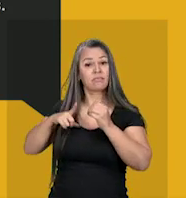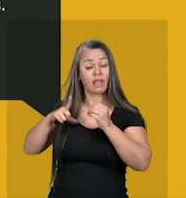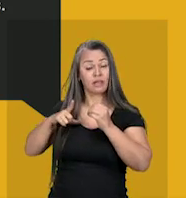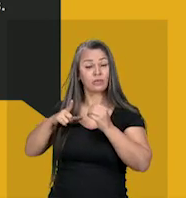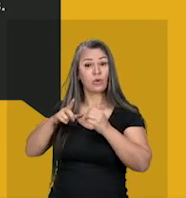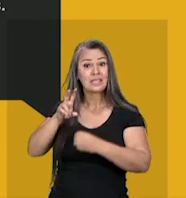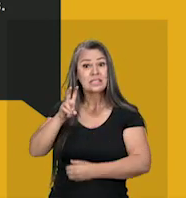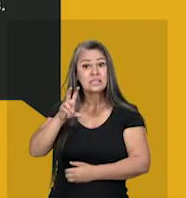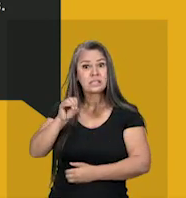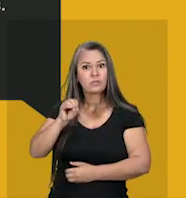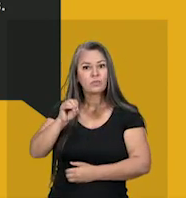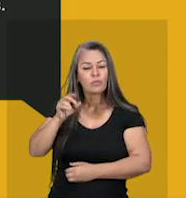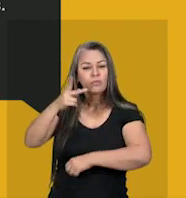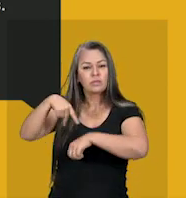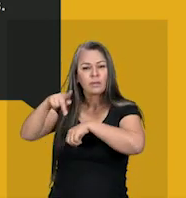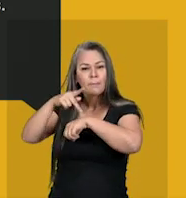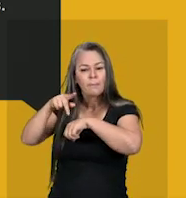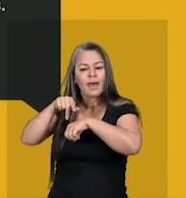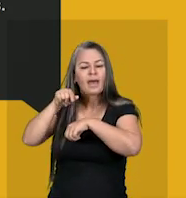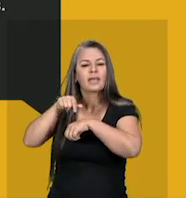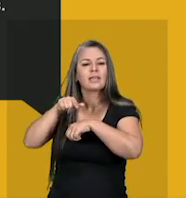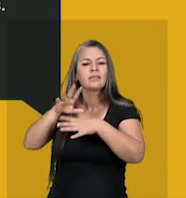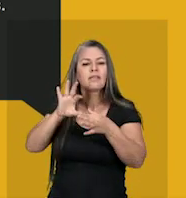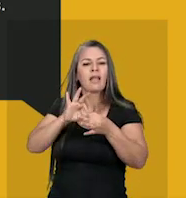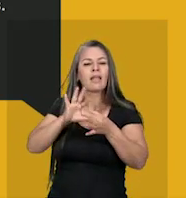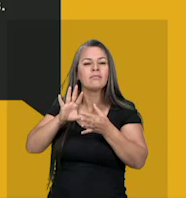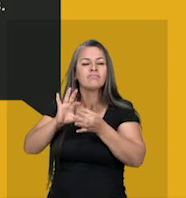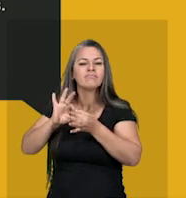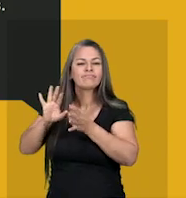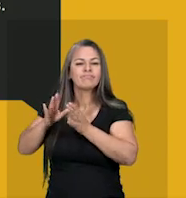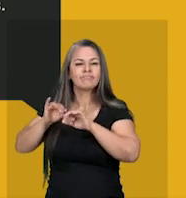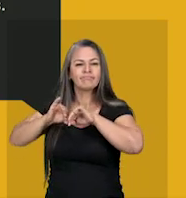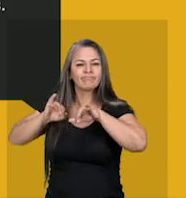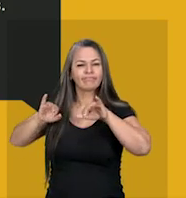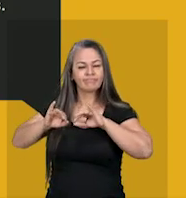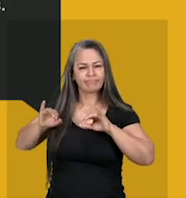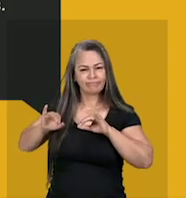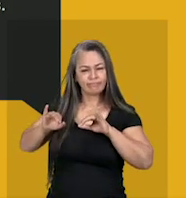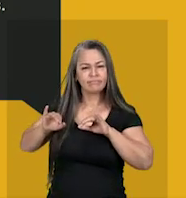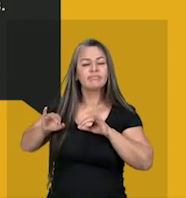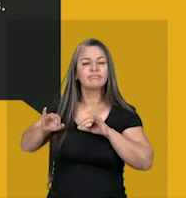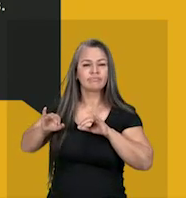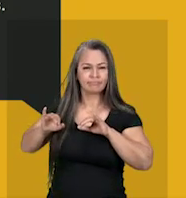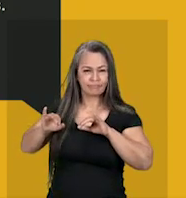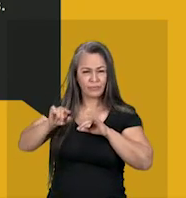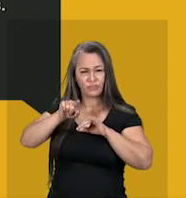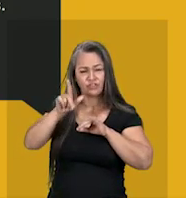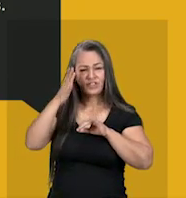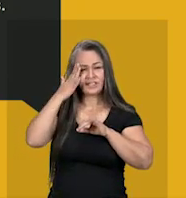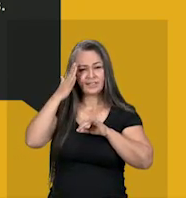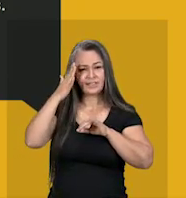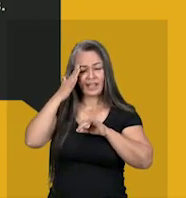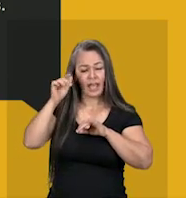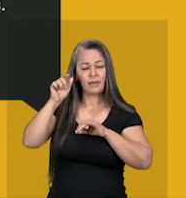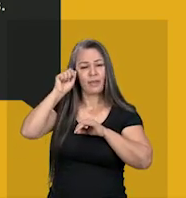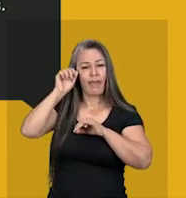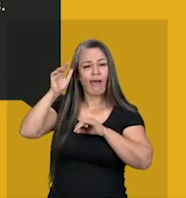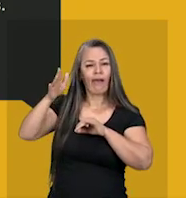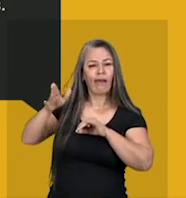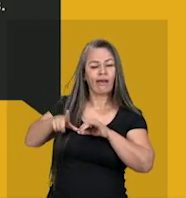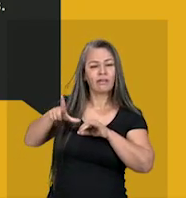Por que esse processo recente? Porque a África passou por um processo longo de colonização. Colonização